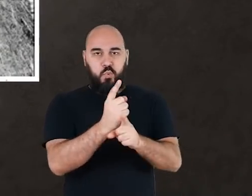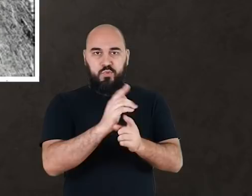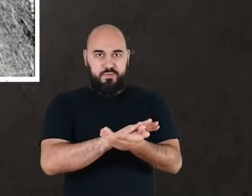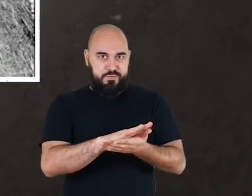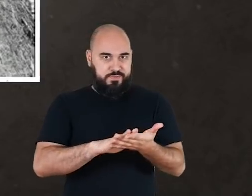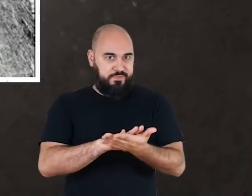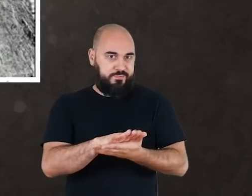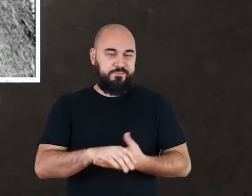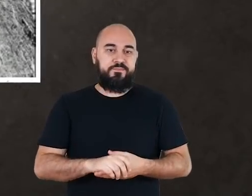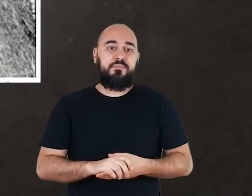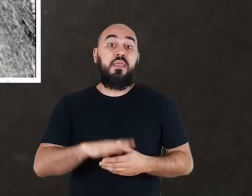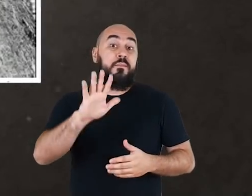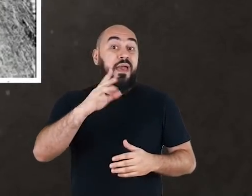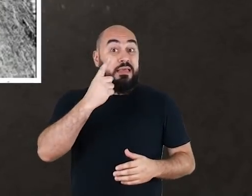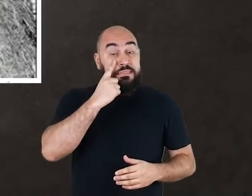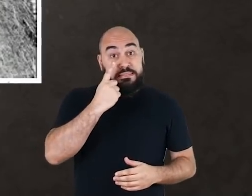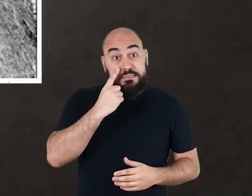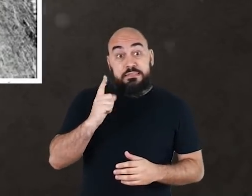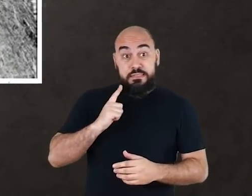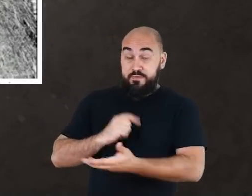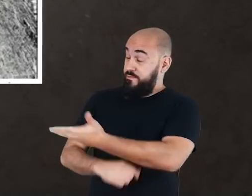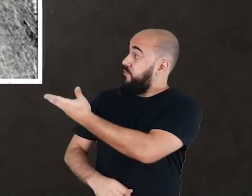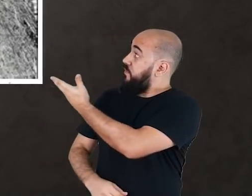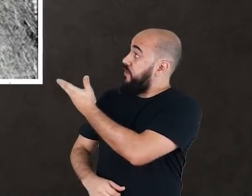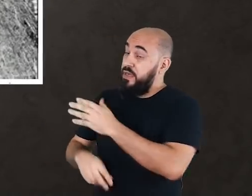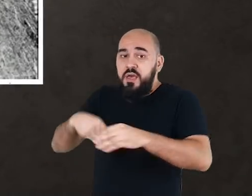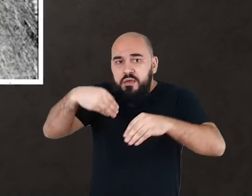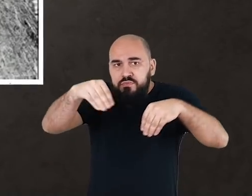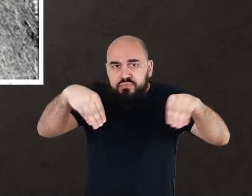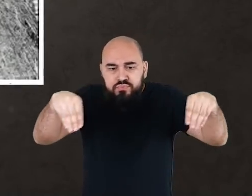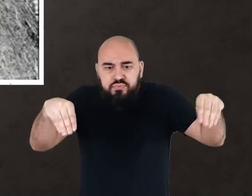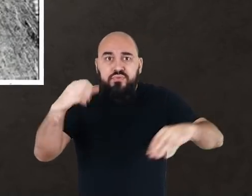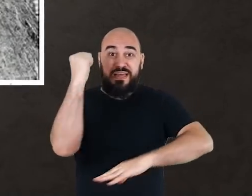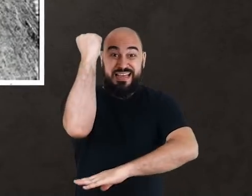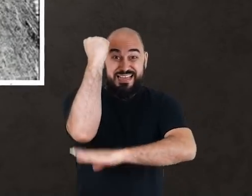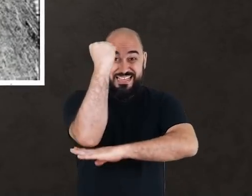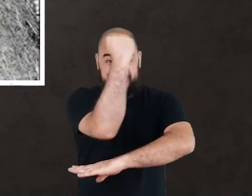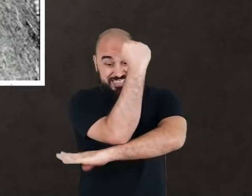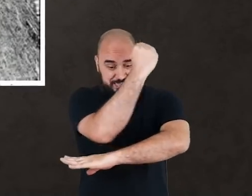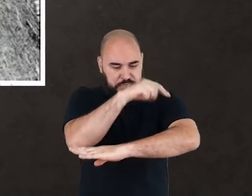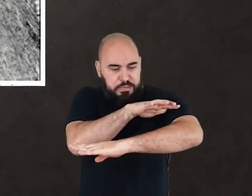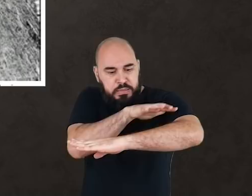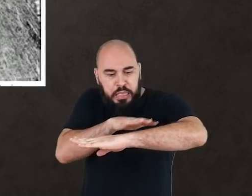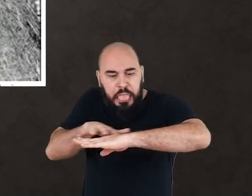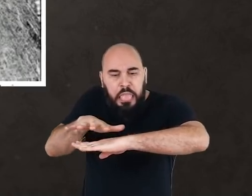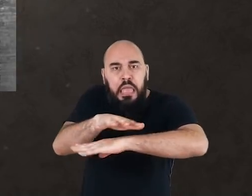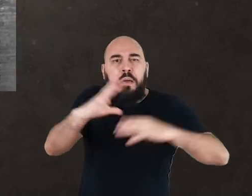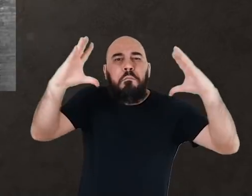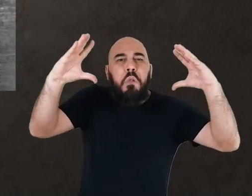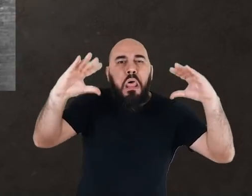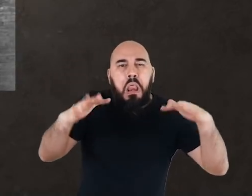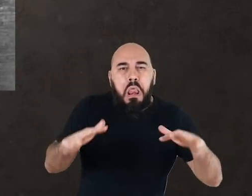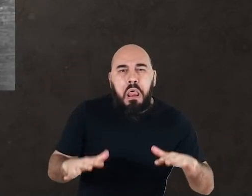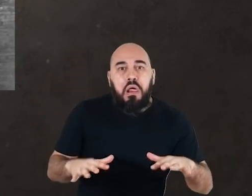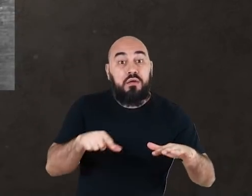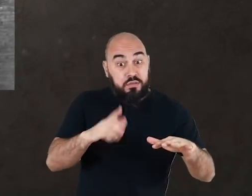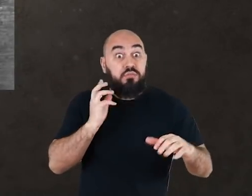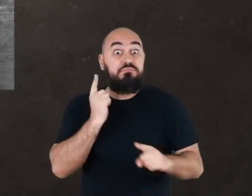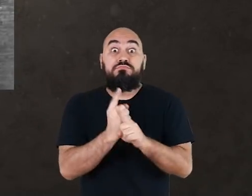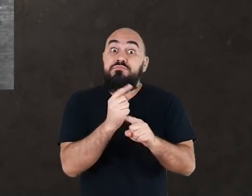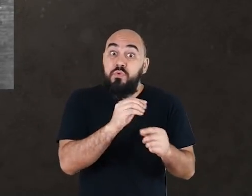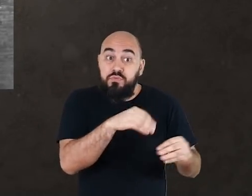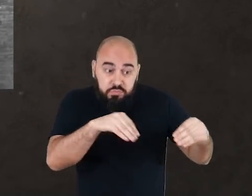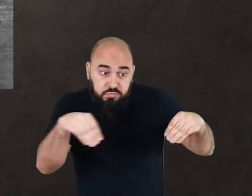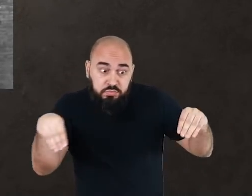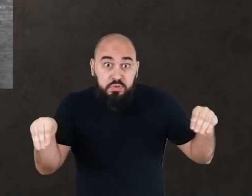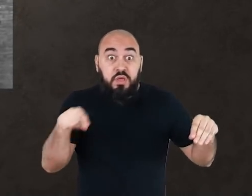pretensas fundações do jardim foram escavadas por Robert Coldway em 1889 e elas foram até interpretadas